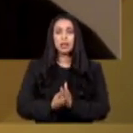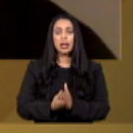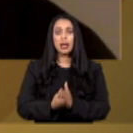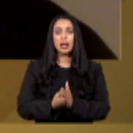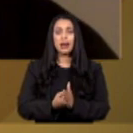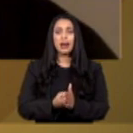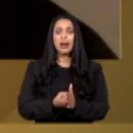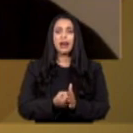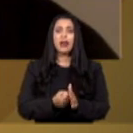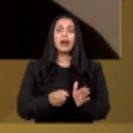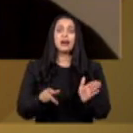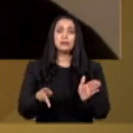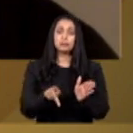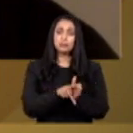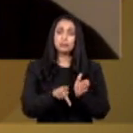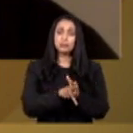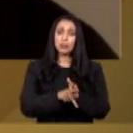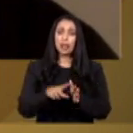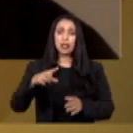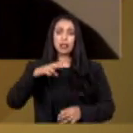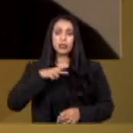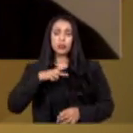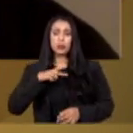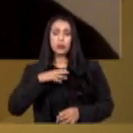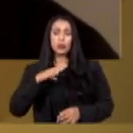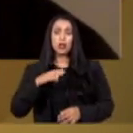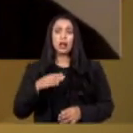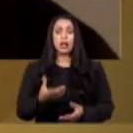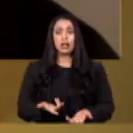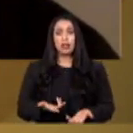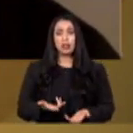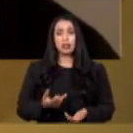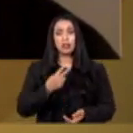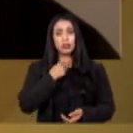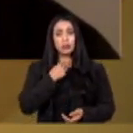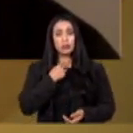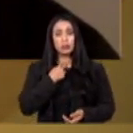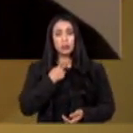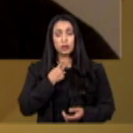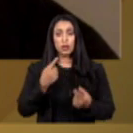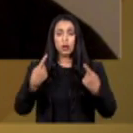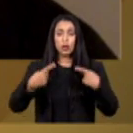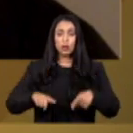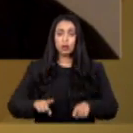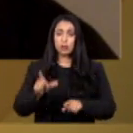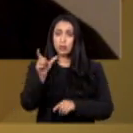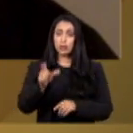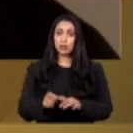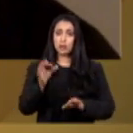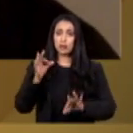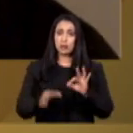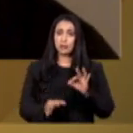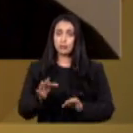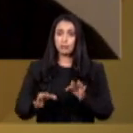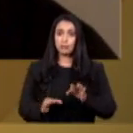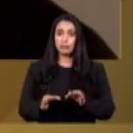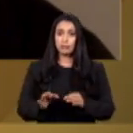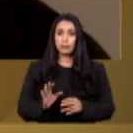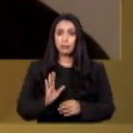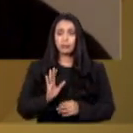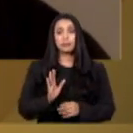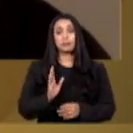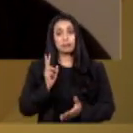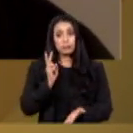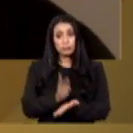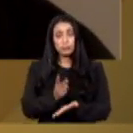e não tem aquela viajar corte de contas poder para desconsiderar a personalidade jurídica até comentando